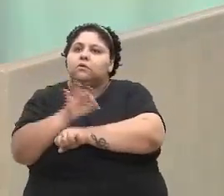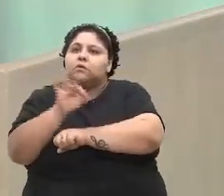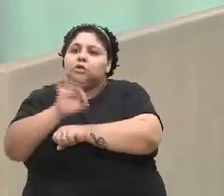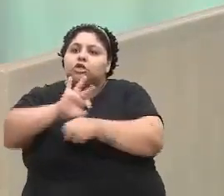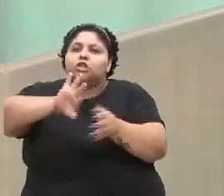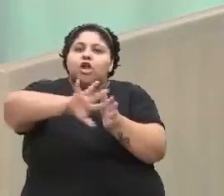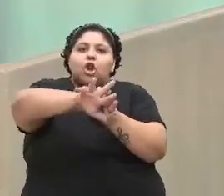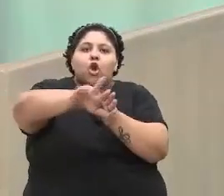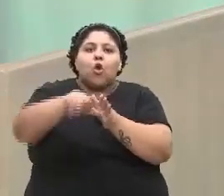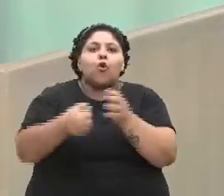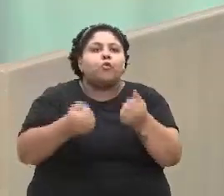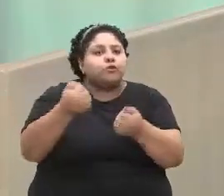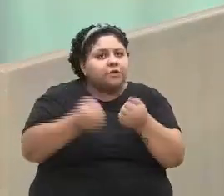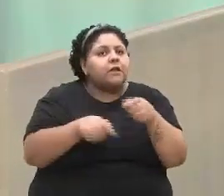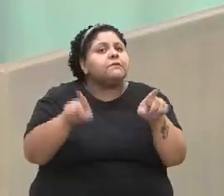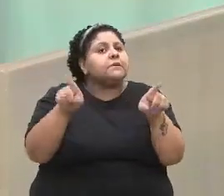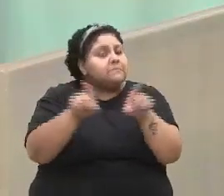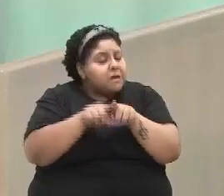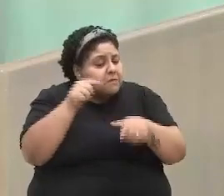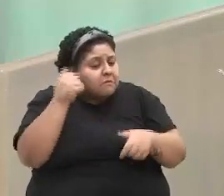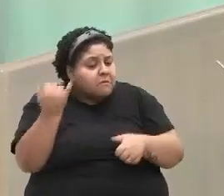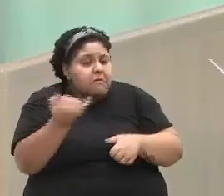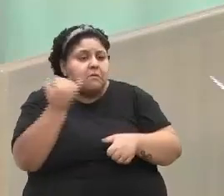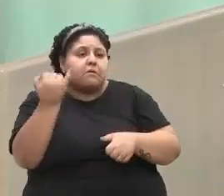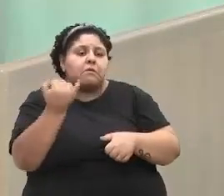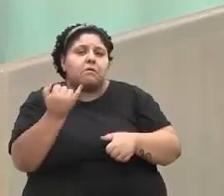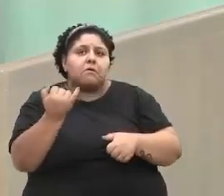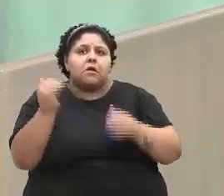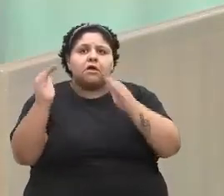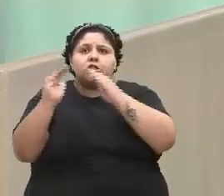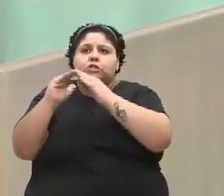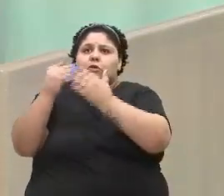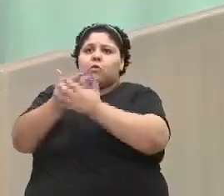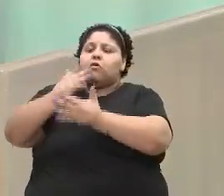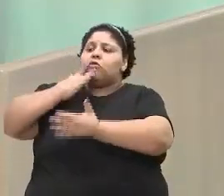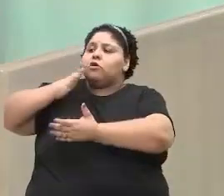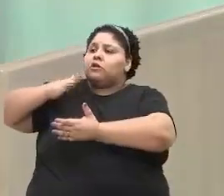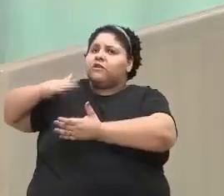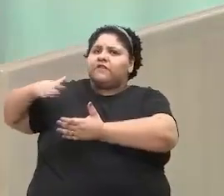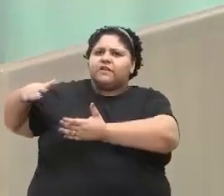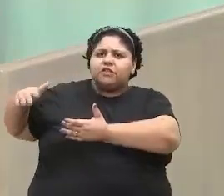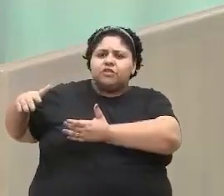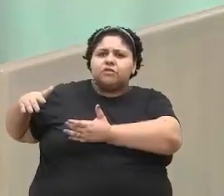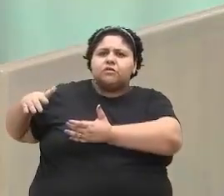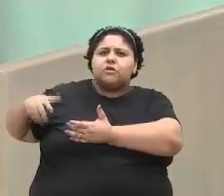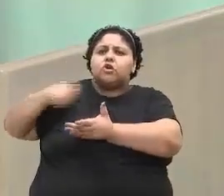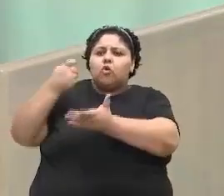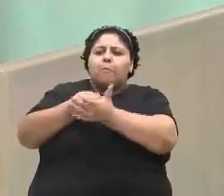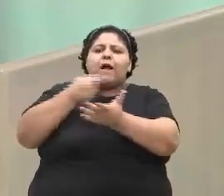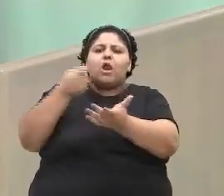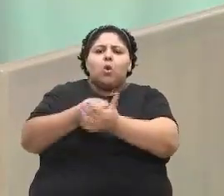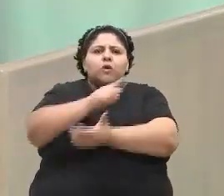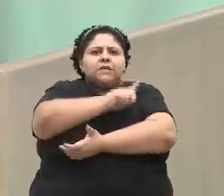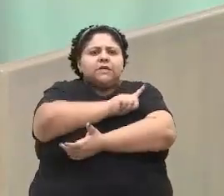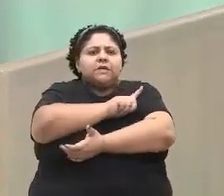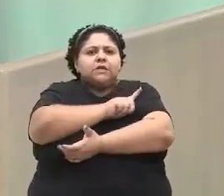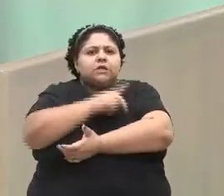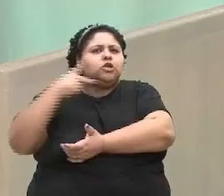veículos, também é uma obra importante. A creche no Chaimar, uma luta dos vereadores daquela